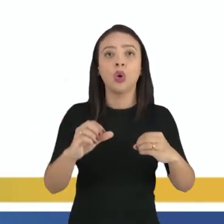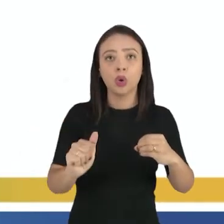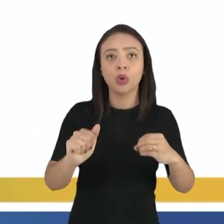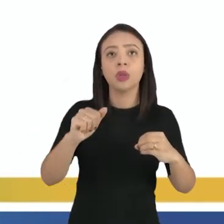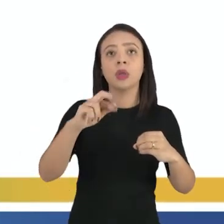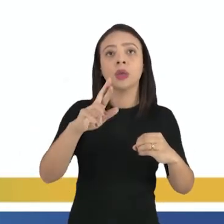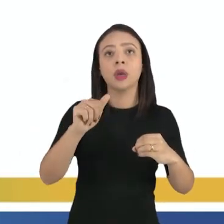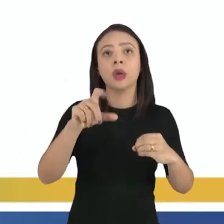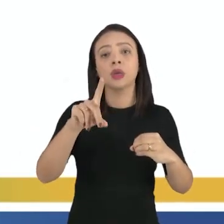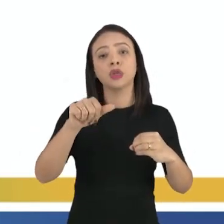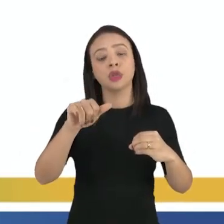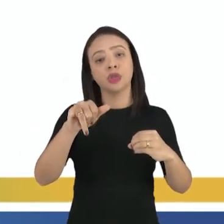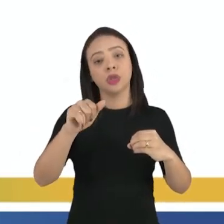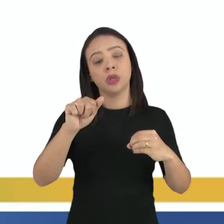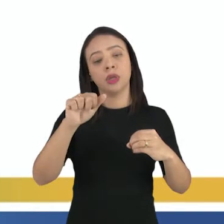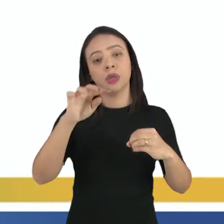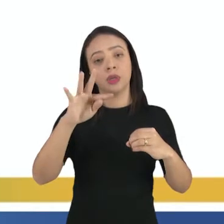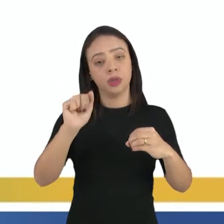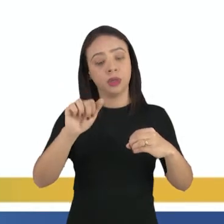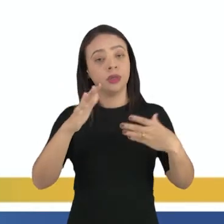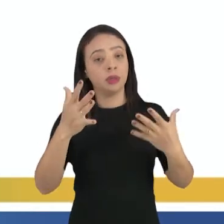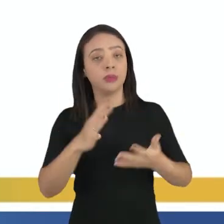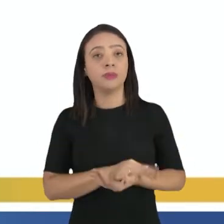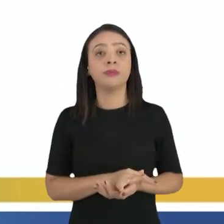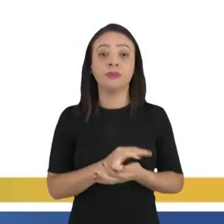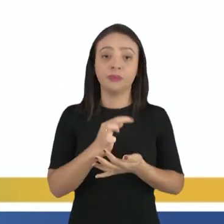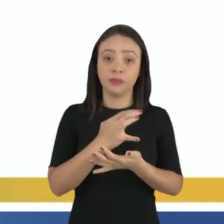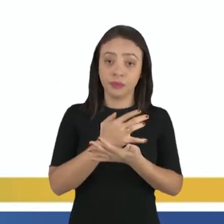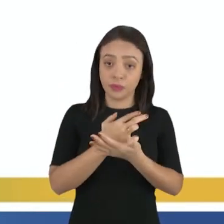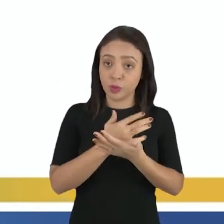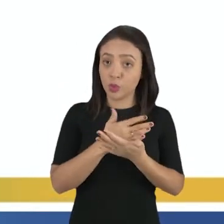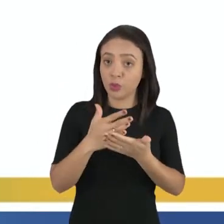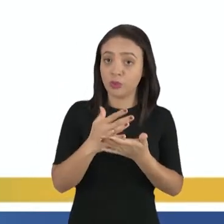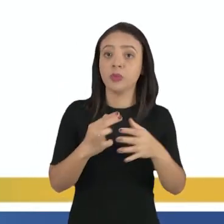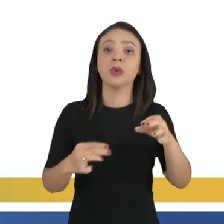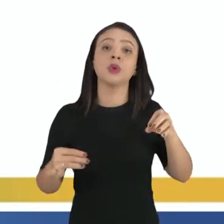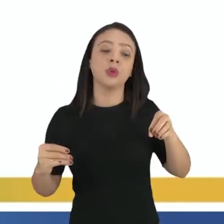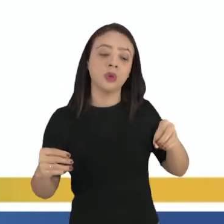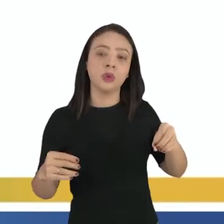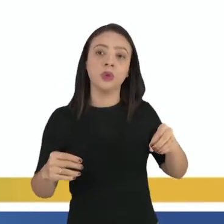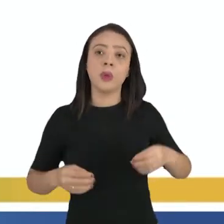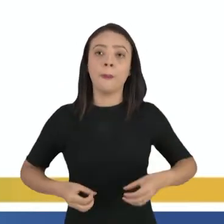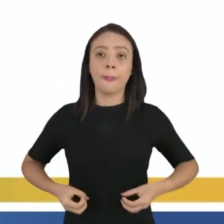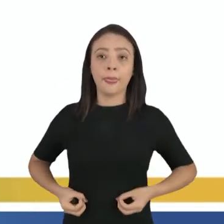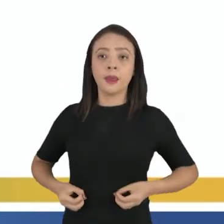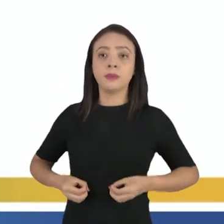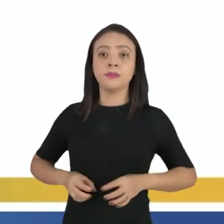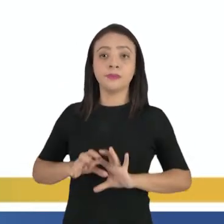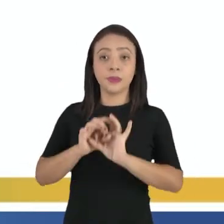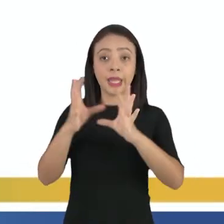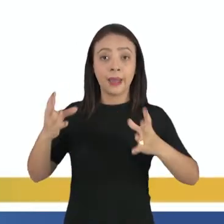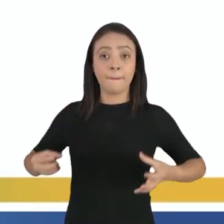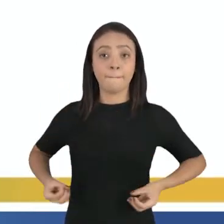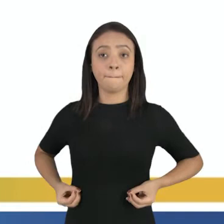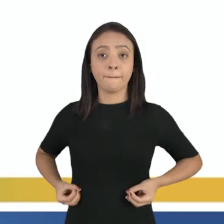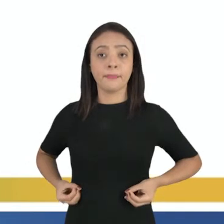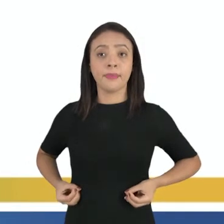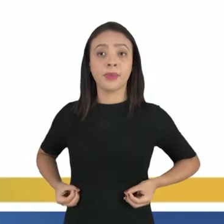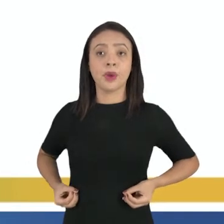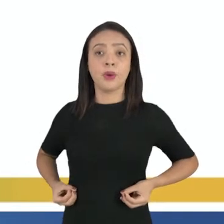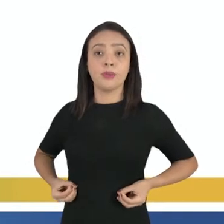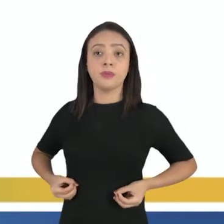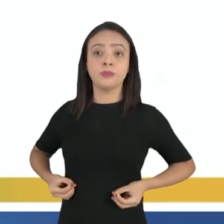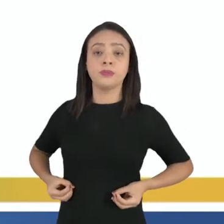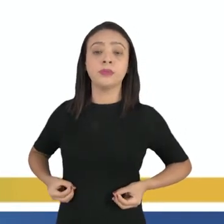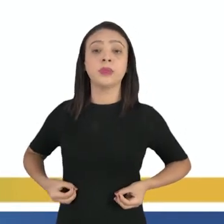a princípio, quando esse óvulo ele é liberado lá pelos ovários e começa a percorrer